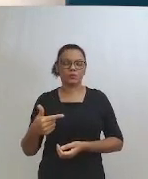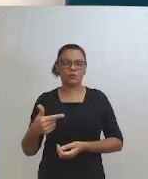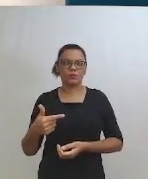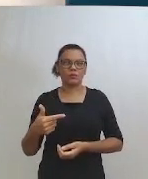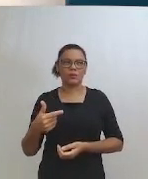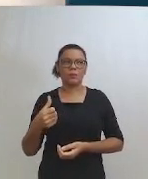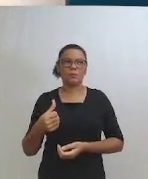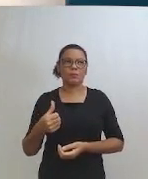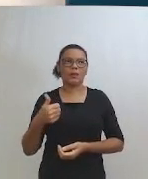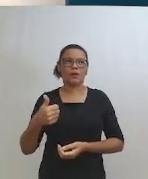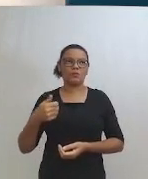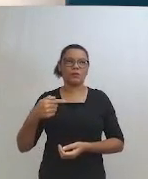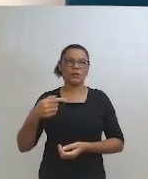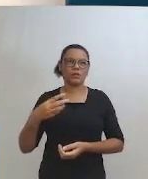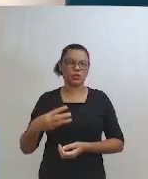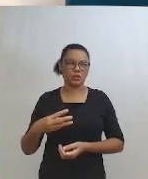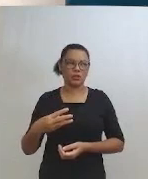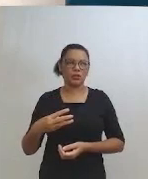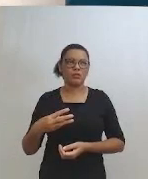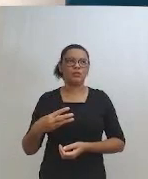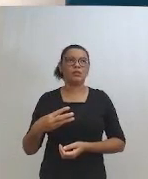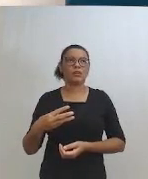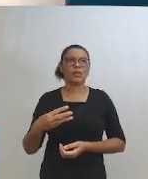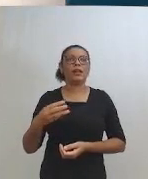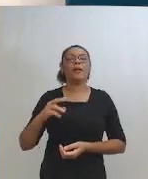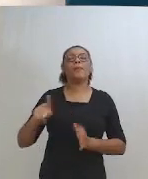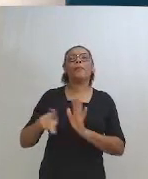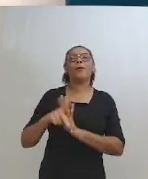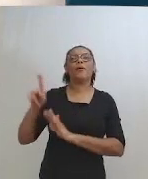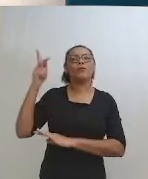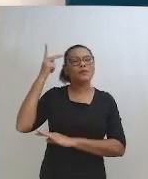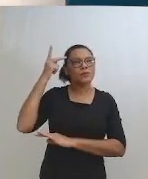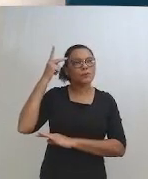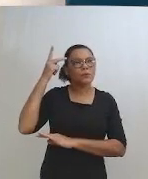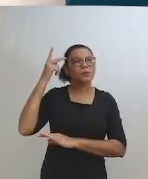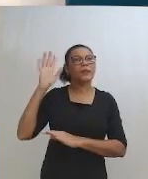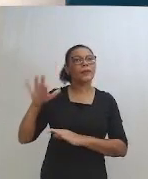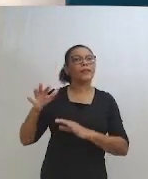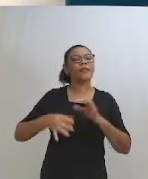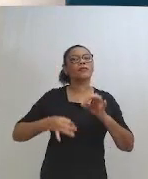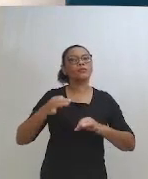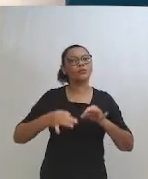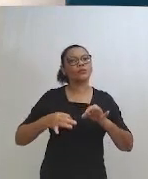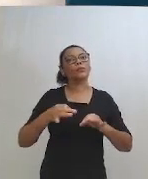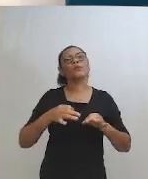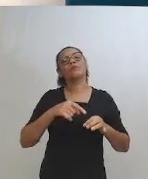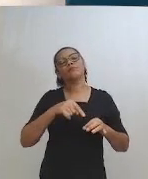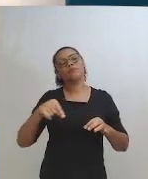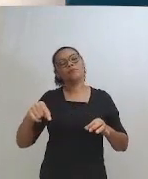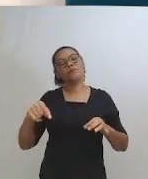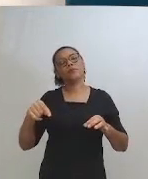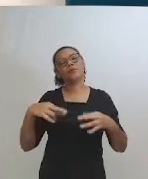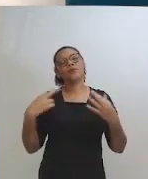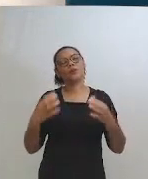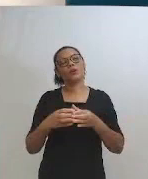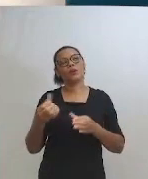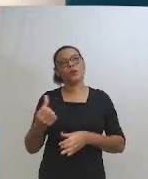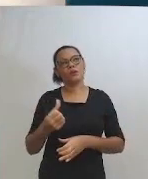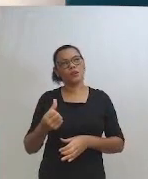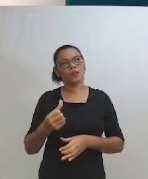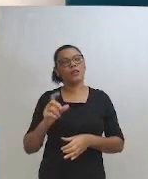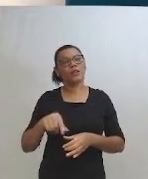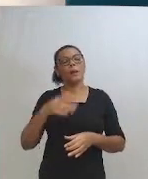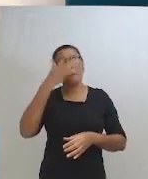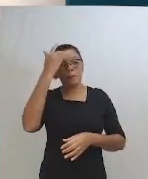626173, de origem de São Paulo, que tramita pelo expediente dessa sexta turma, tendo como paciente Aderbal Rodrigues